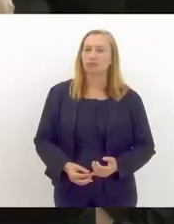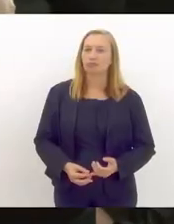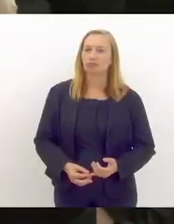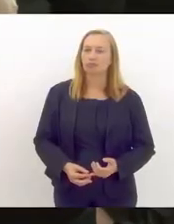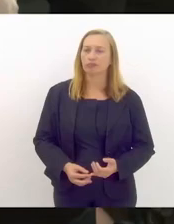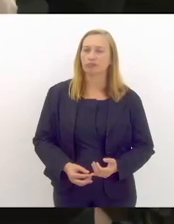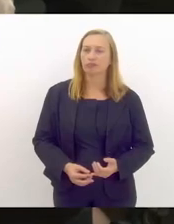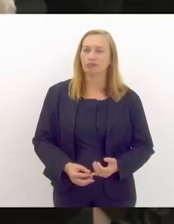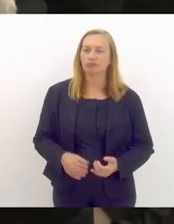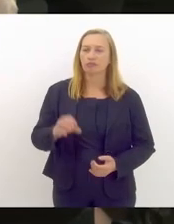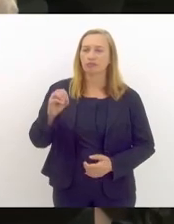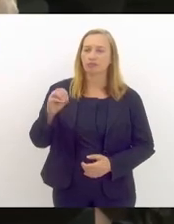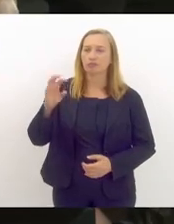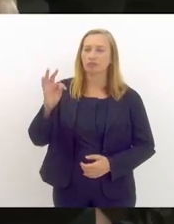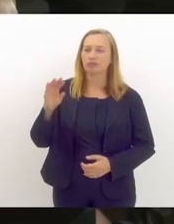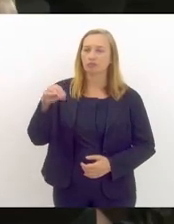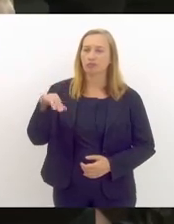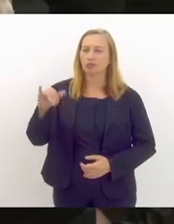Otone de Paula Pai.